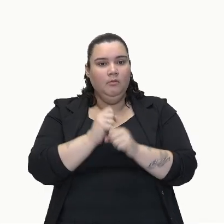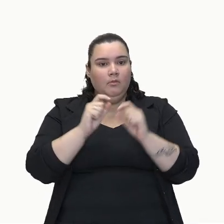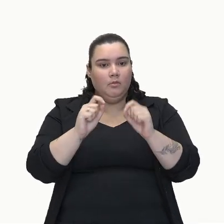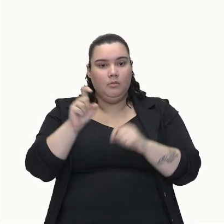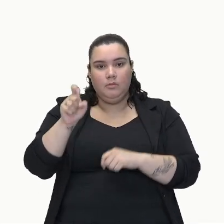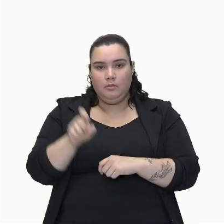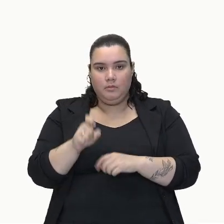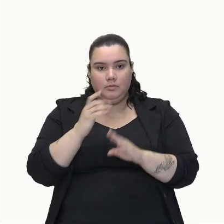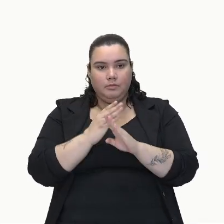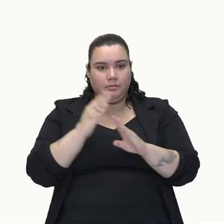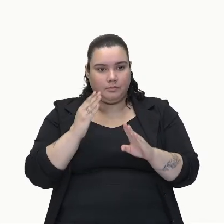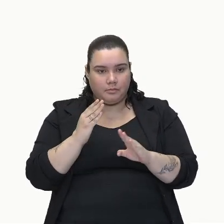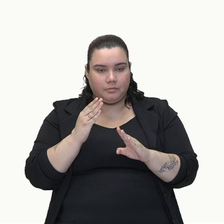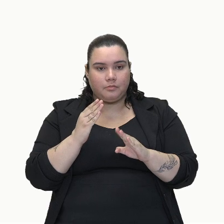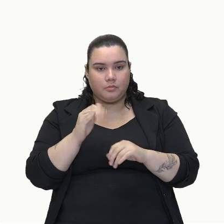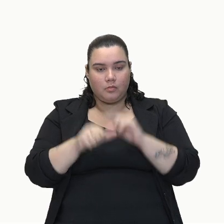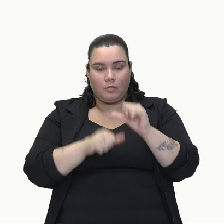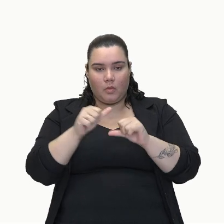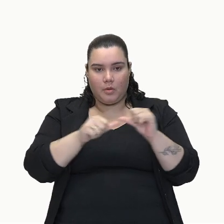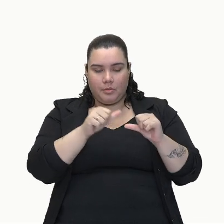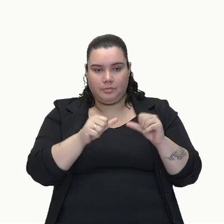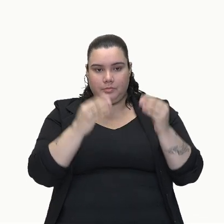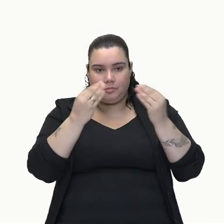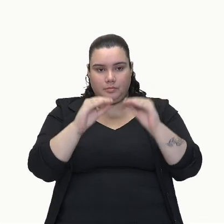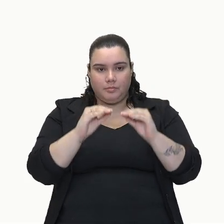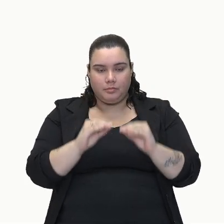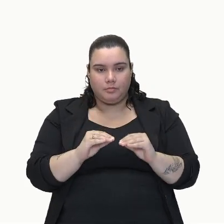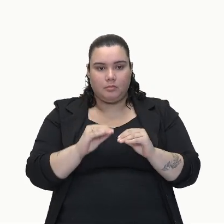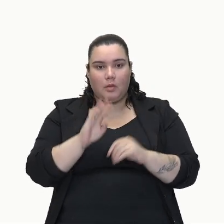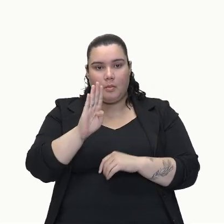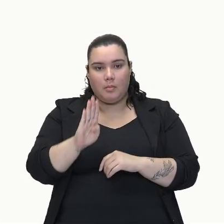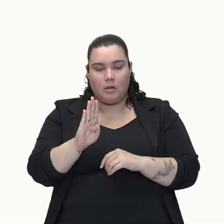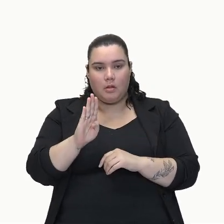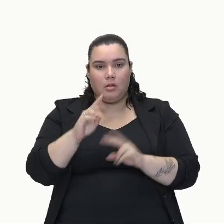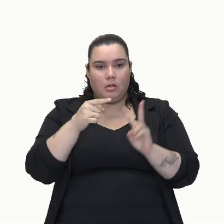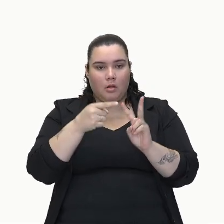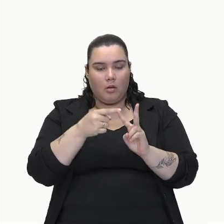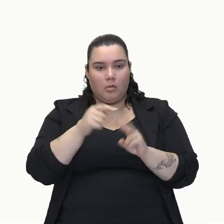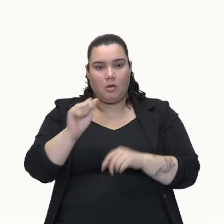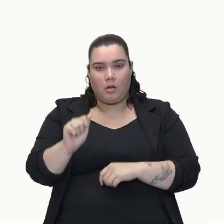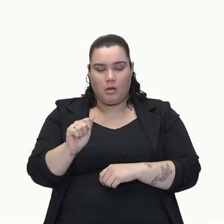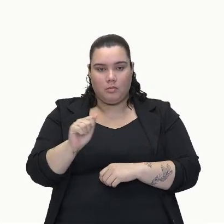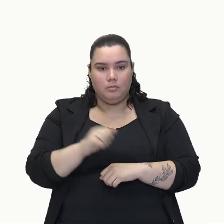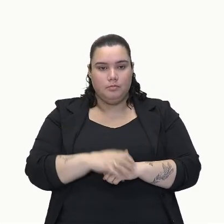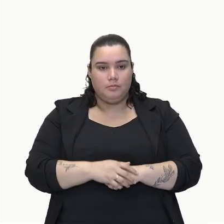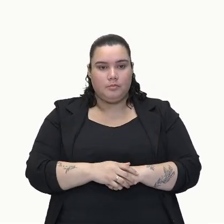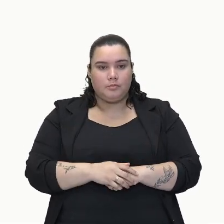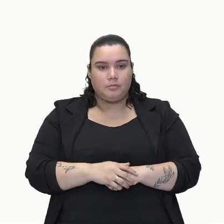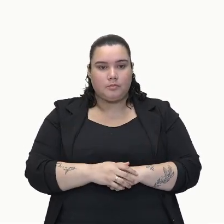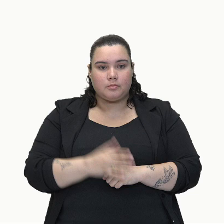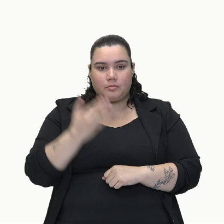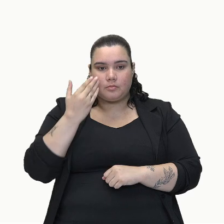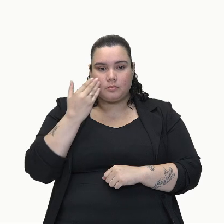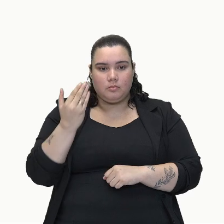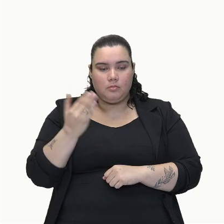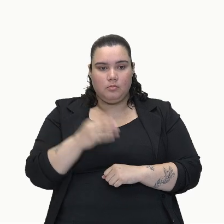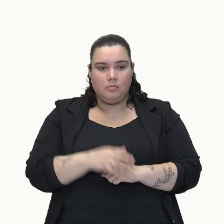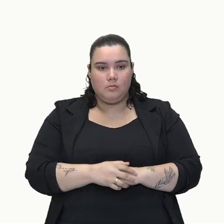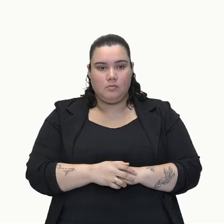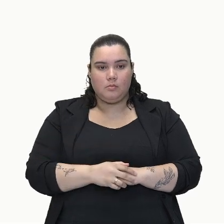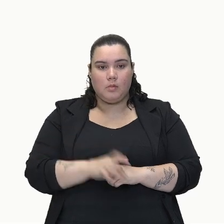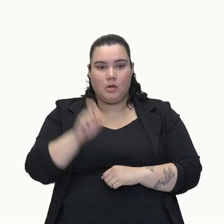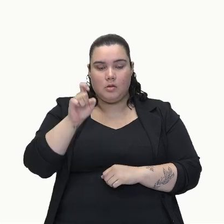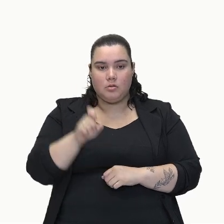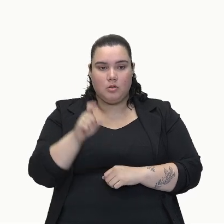x, também substituindo os valores de B, delta e A. Então, nós vamos ter x